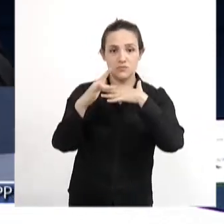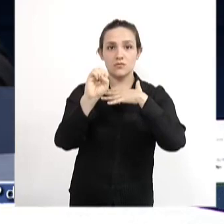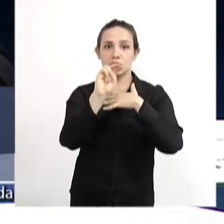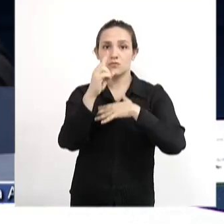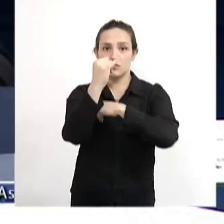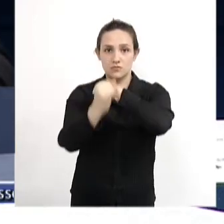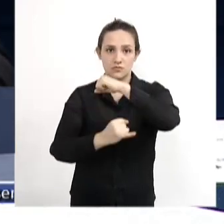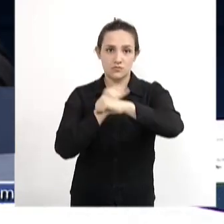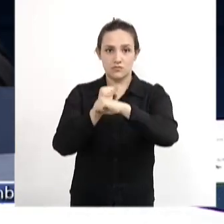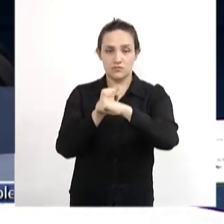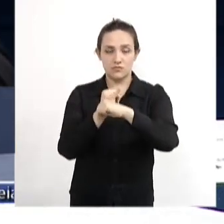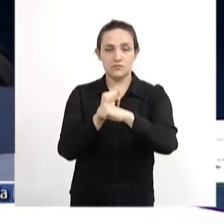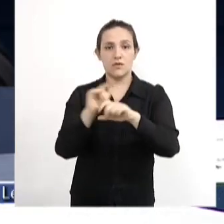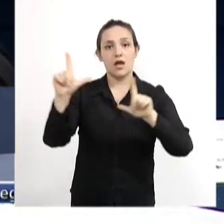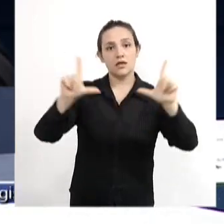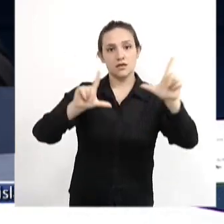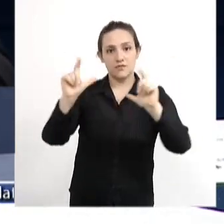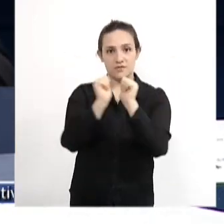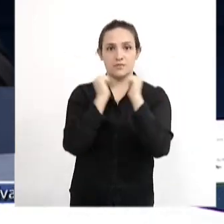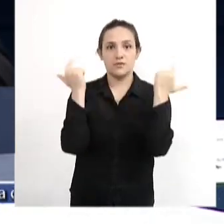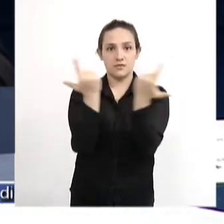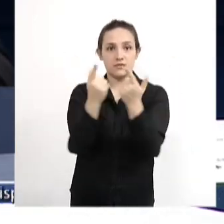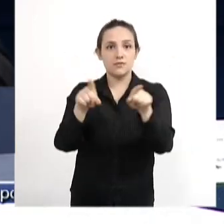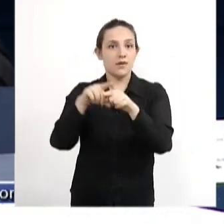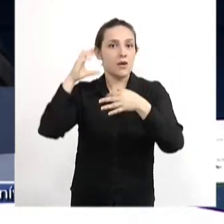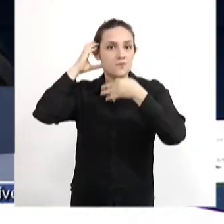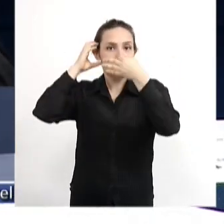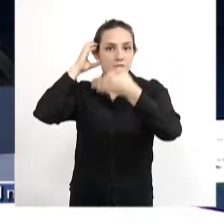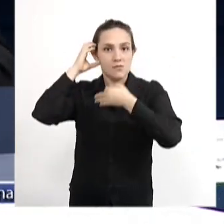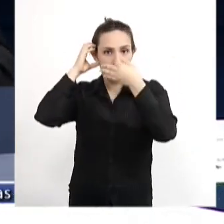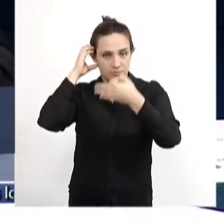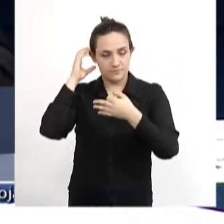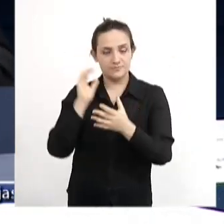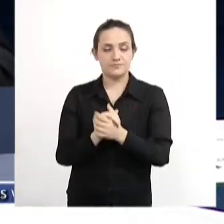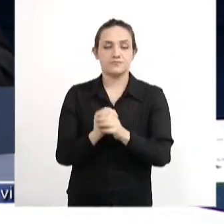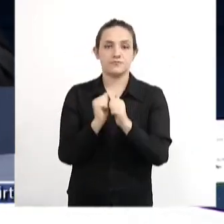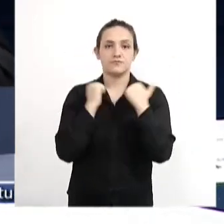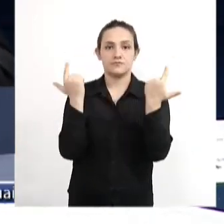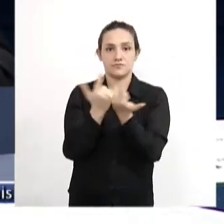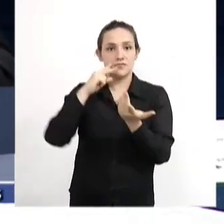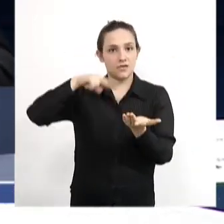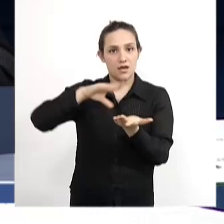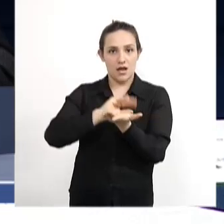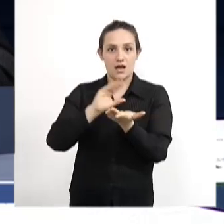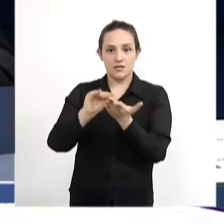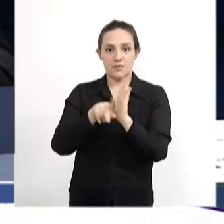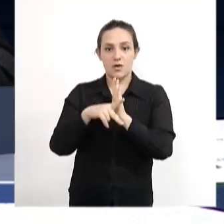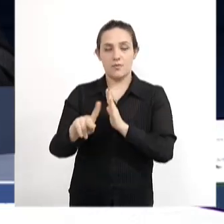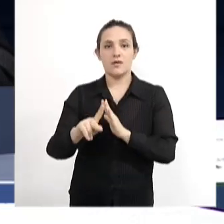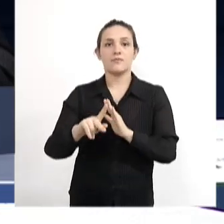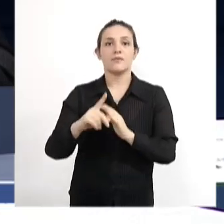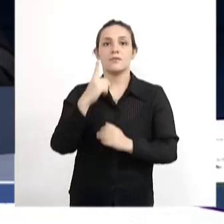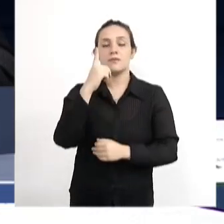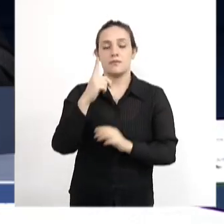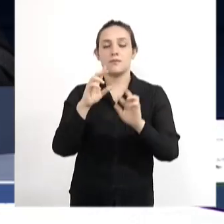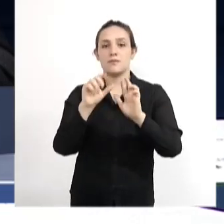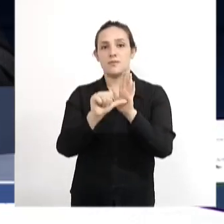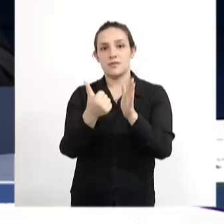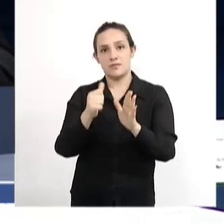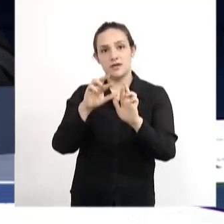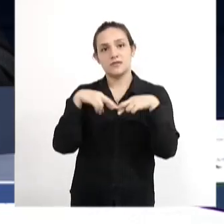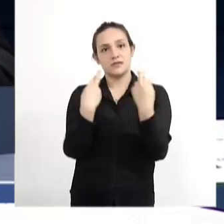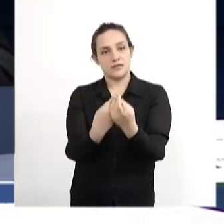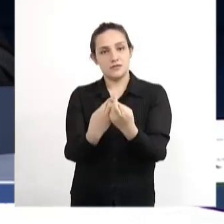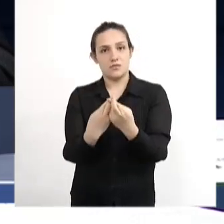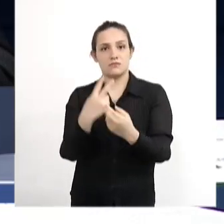internet, pela TV Assembleia e pela Rádio Assembleia. Leitura da ata. Ata da primeira sessão ordinária da segunda sessão